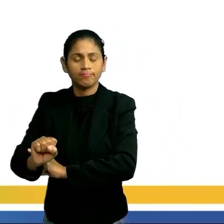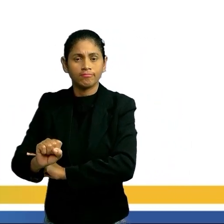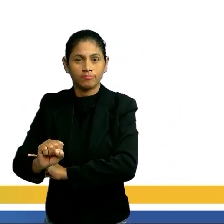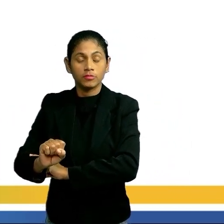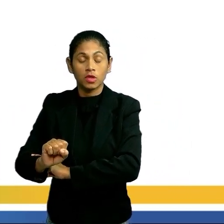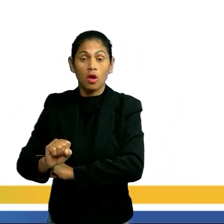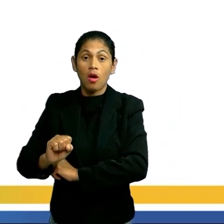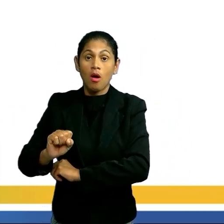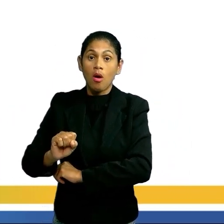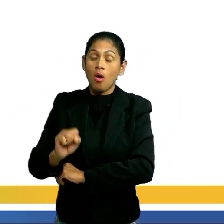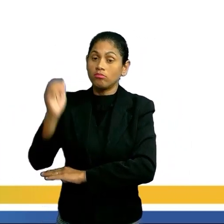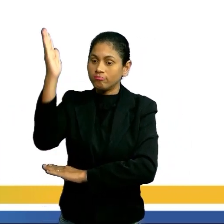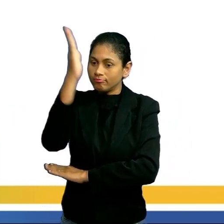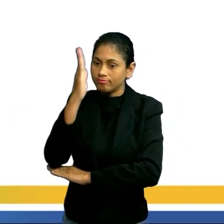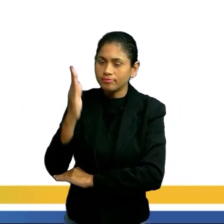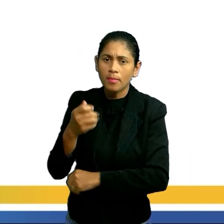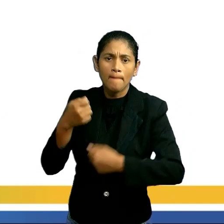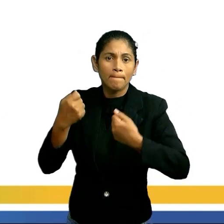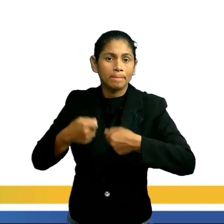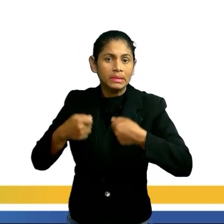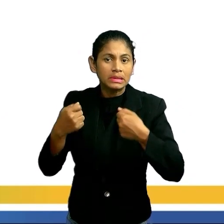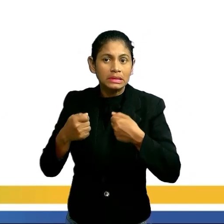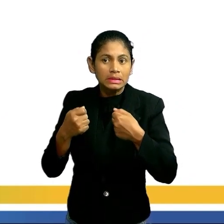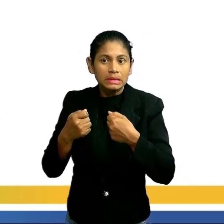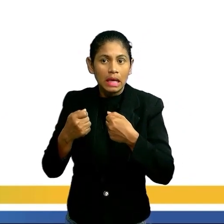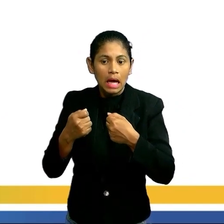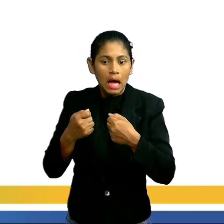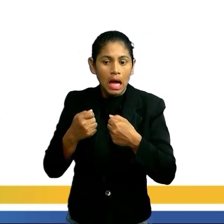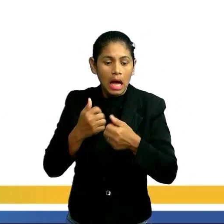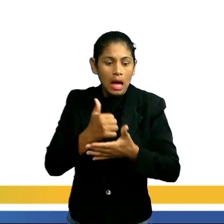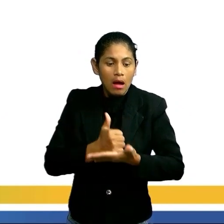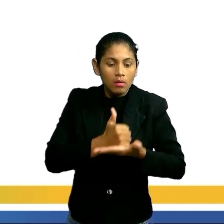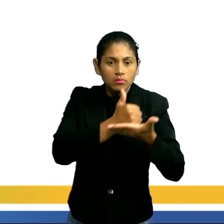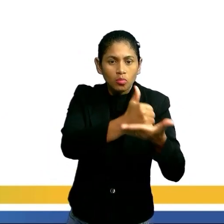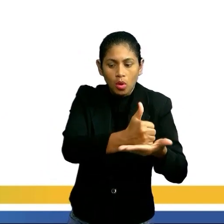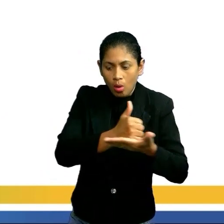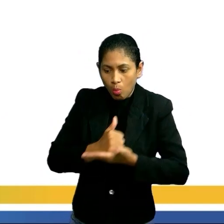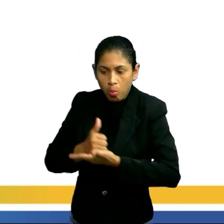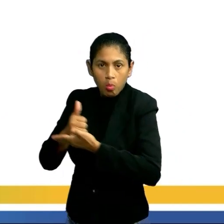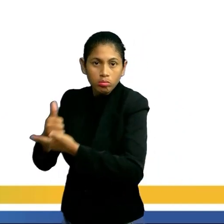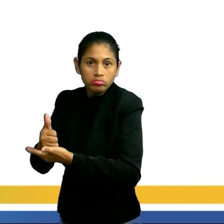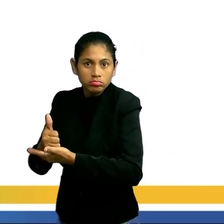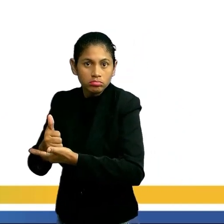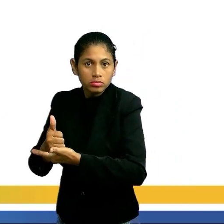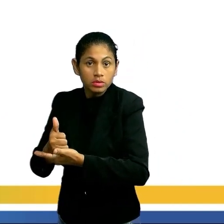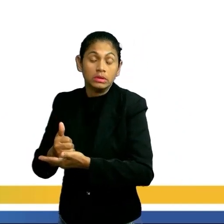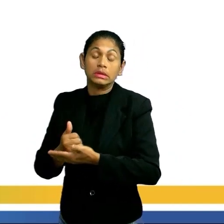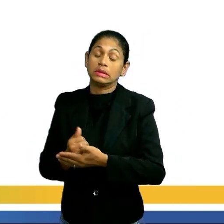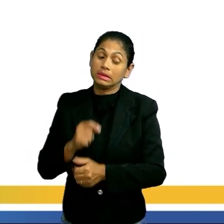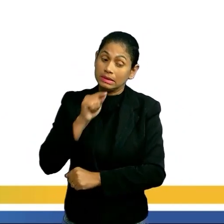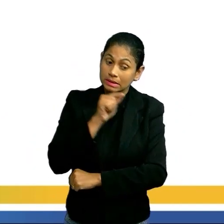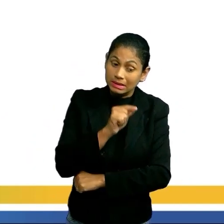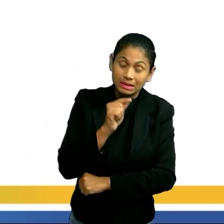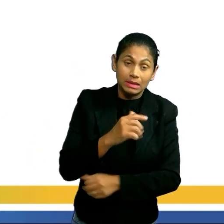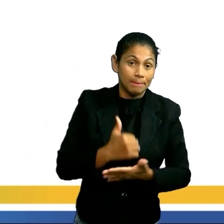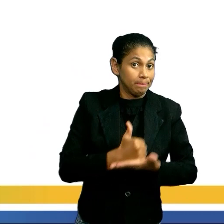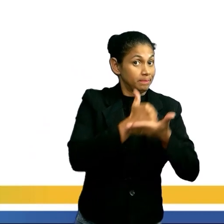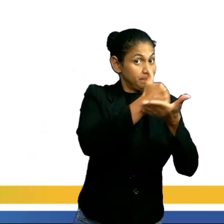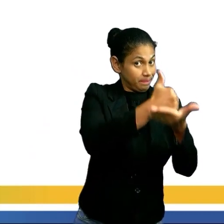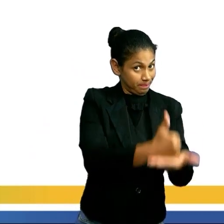o quê nessa época? Se alia, né, principalmente com os Estados Unidos, o lado capitalista da